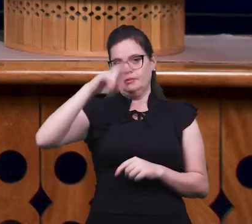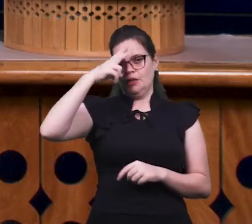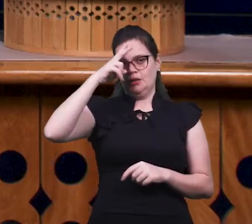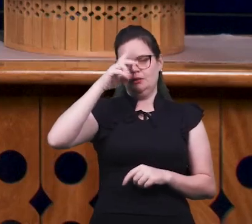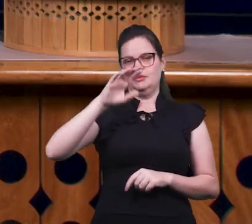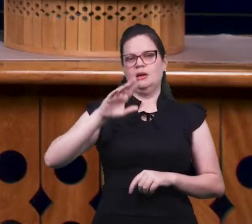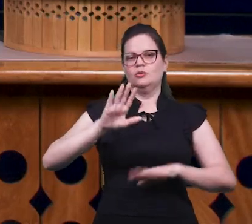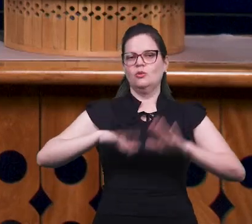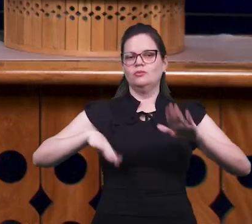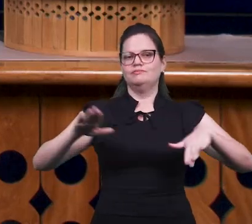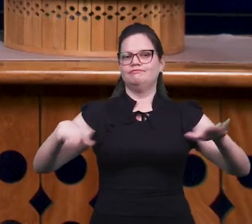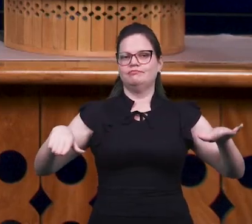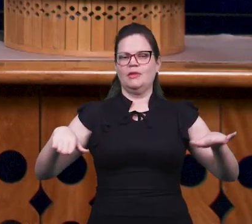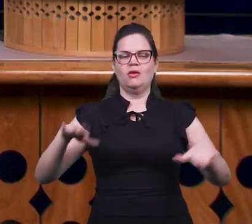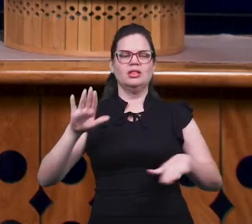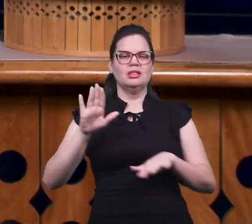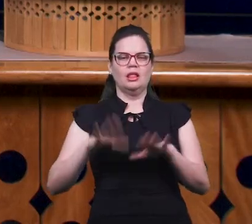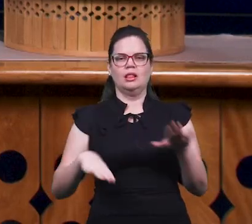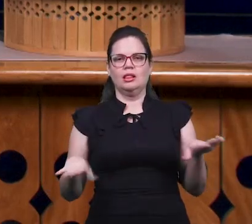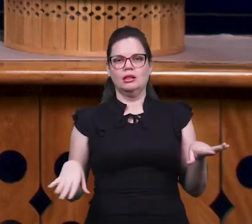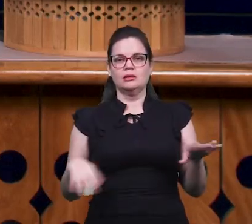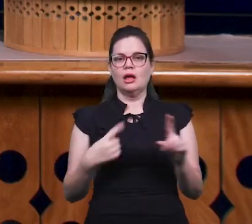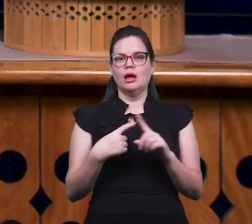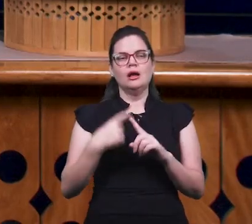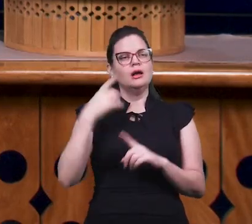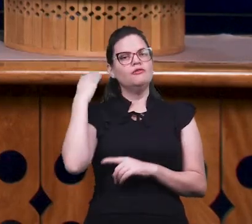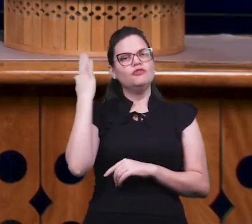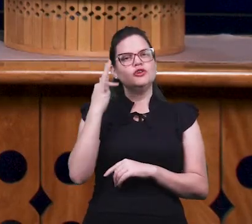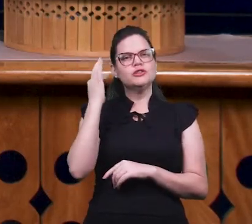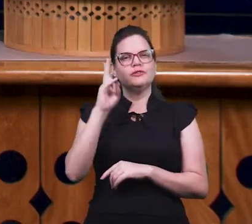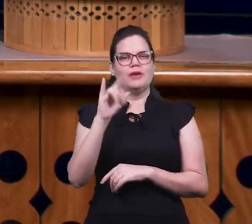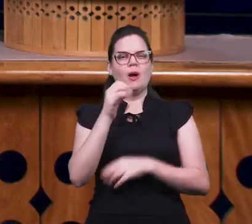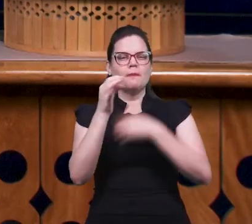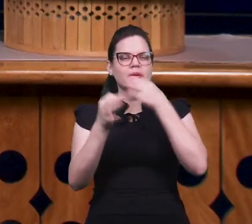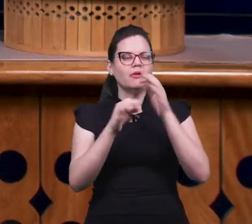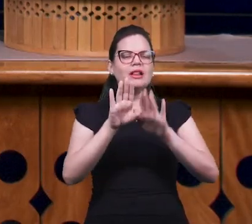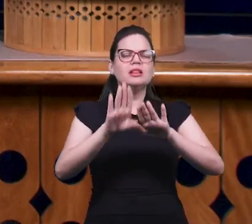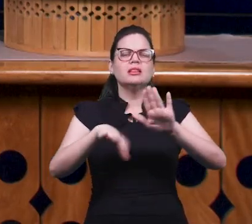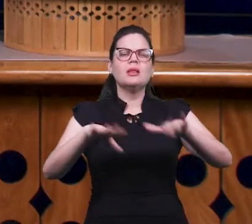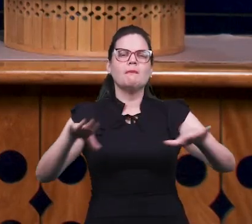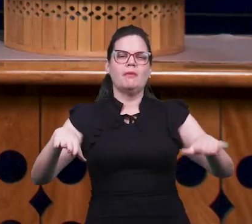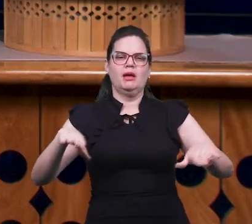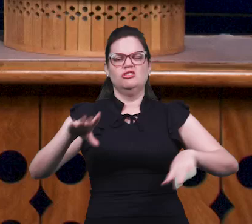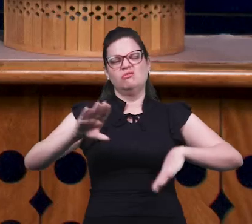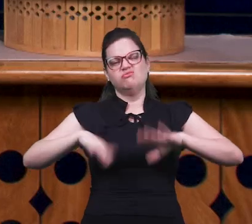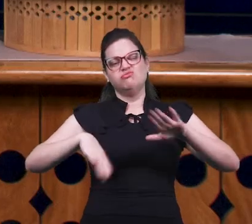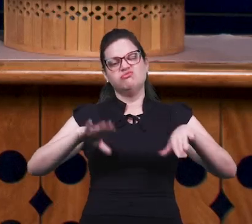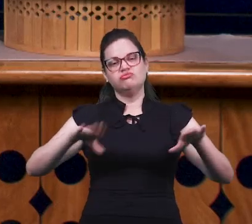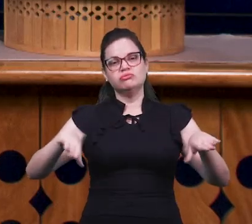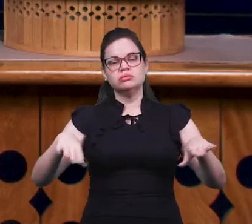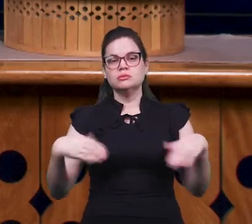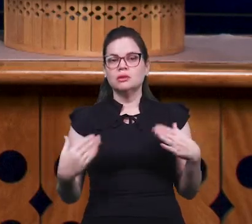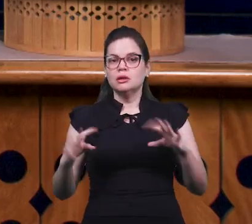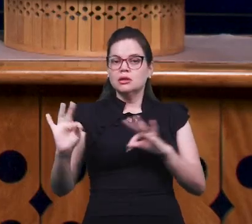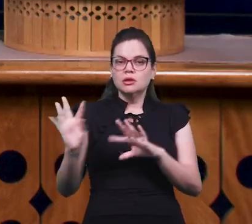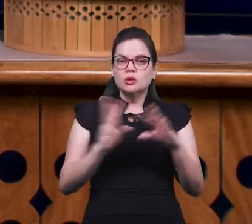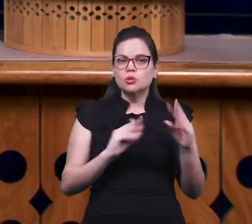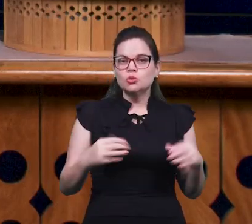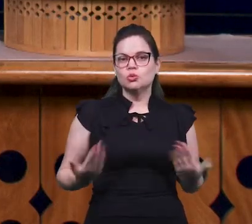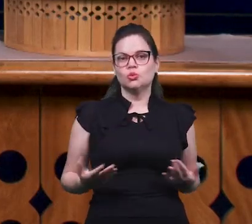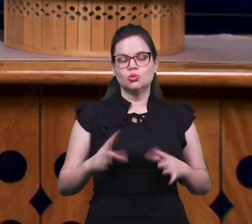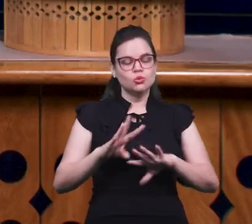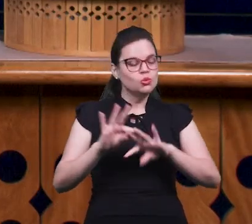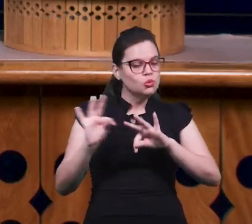relativismo. A filosofia vai colocar tudo no relativismo de Protágoras. Os filósofos tudo bota coisa no